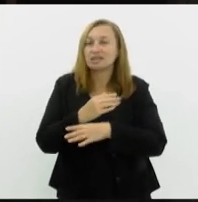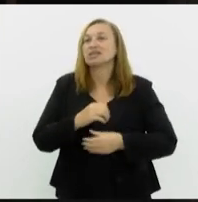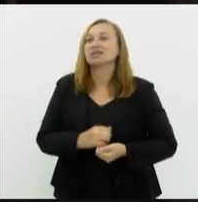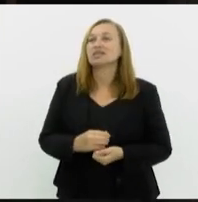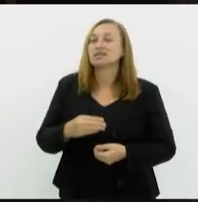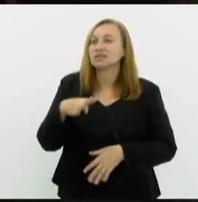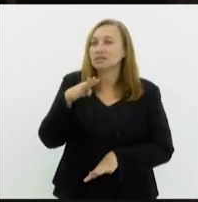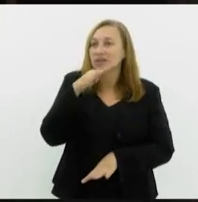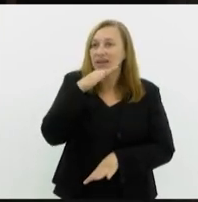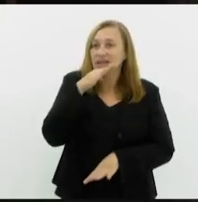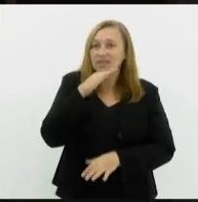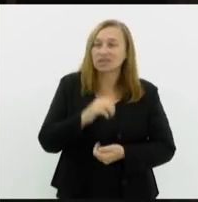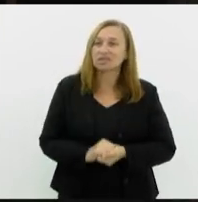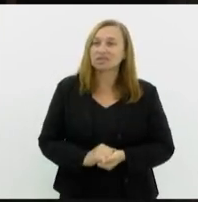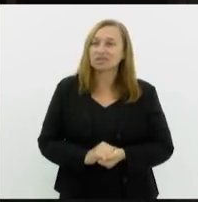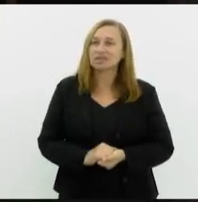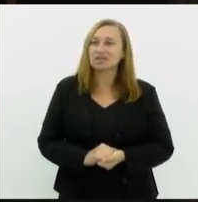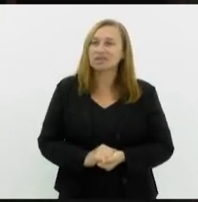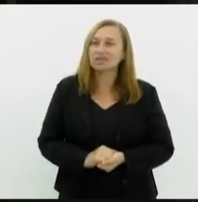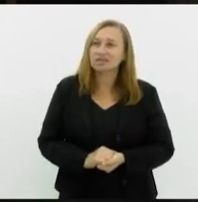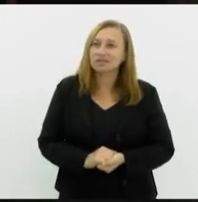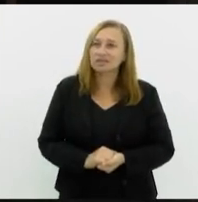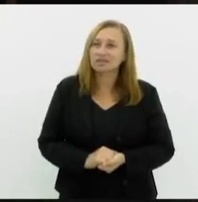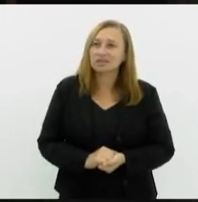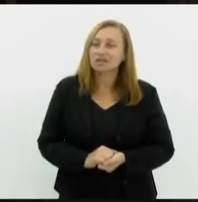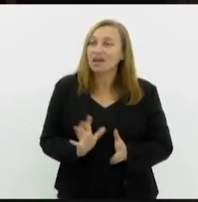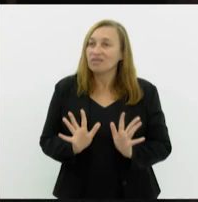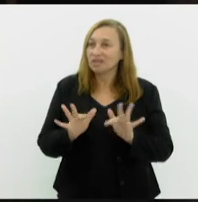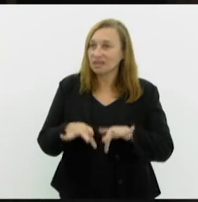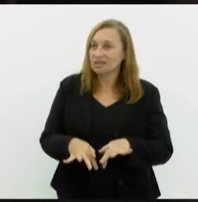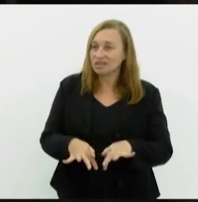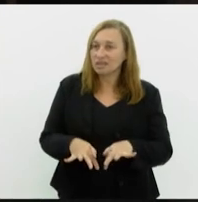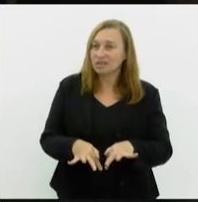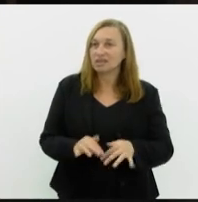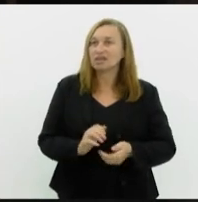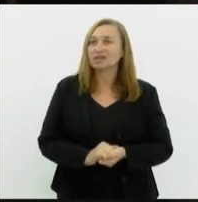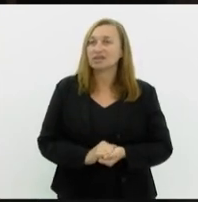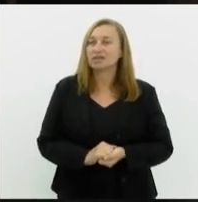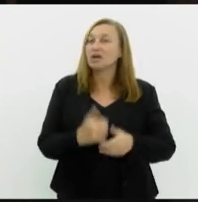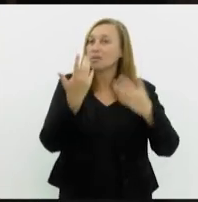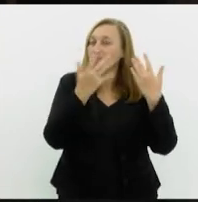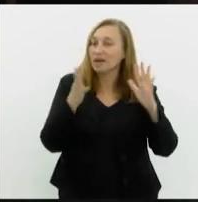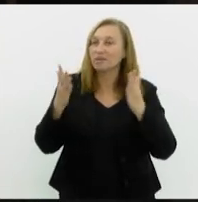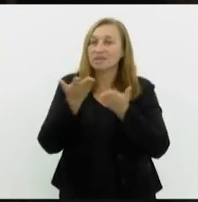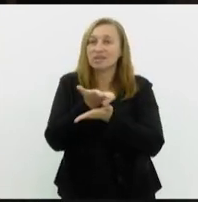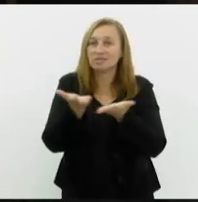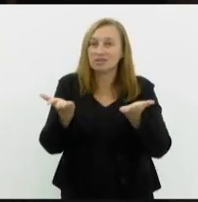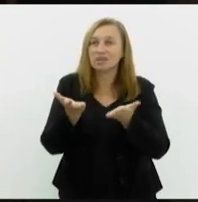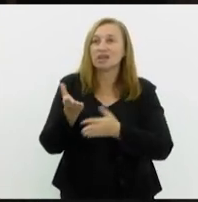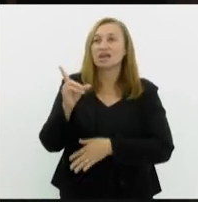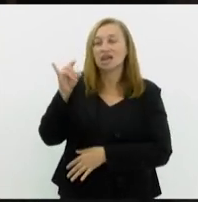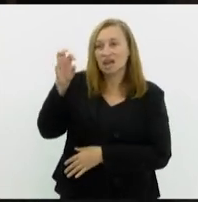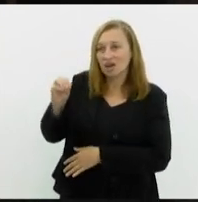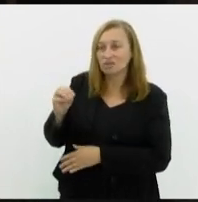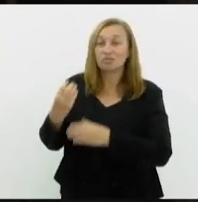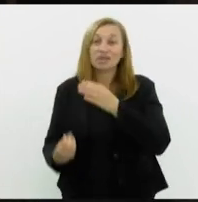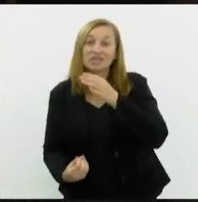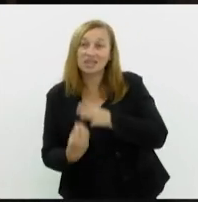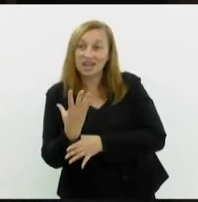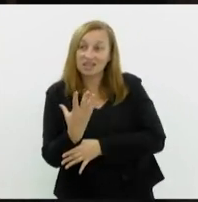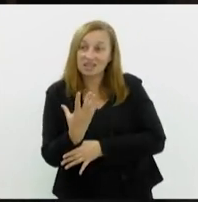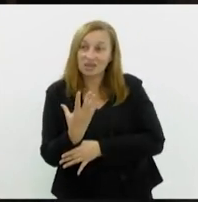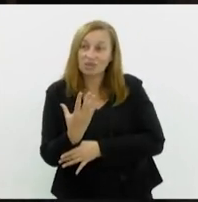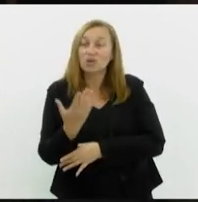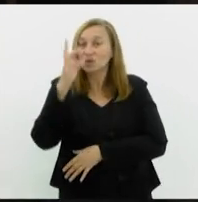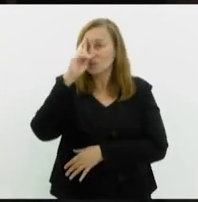que visitam e gostam da cidade. Termino aqui mais uma vez agradecendo, parabenizando o seu Cláudio por essa criação